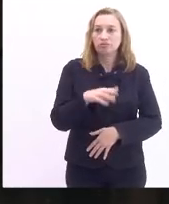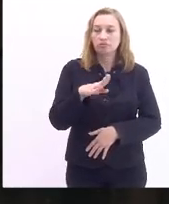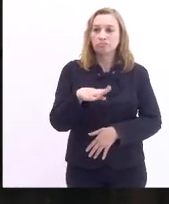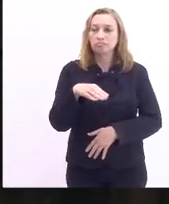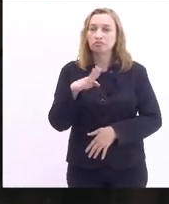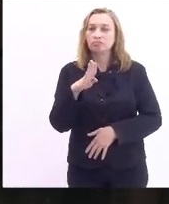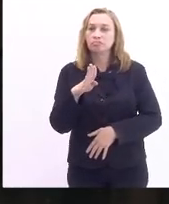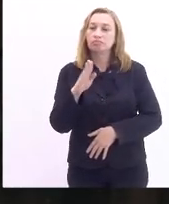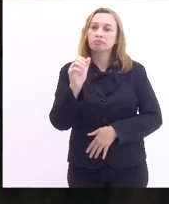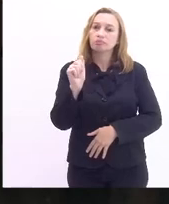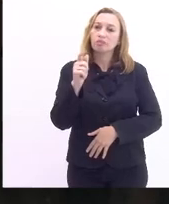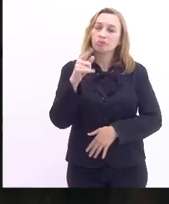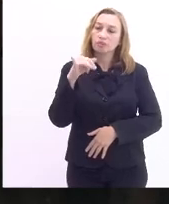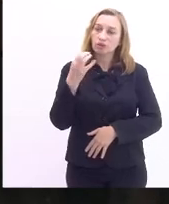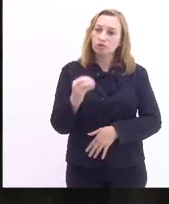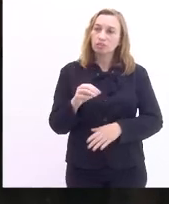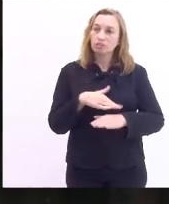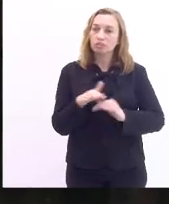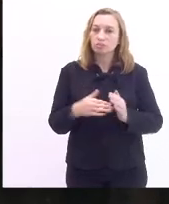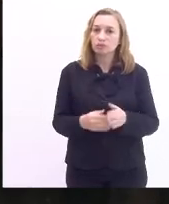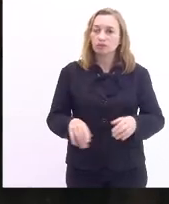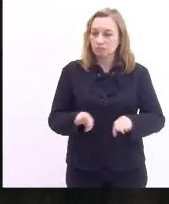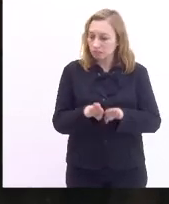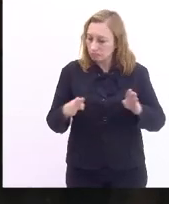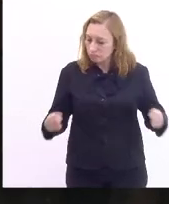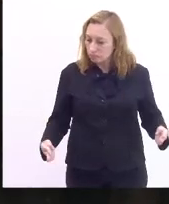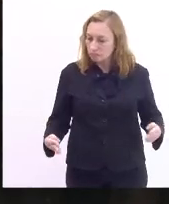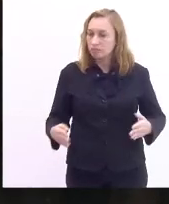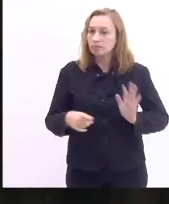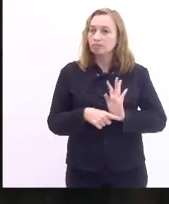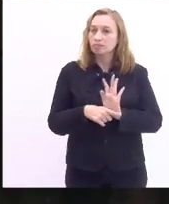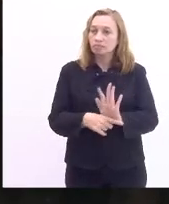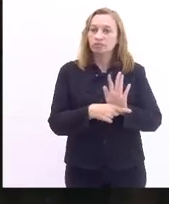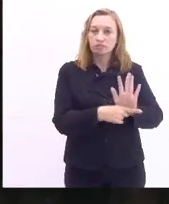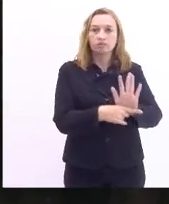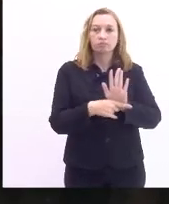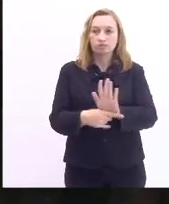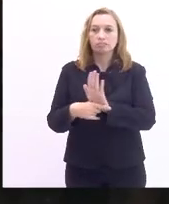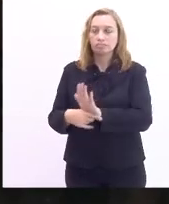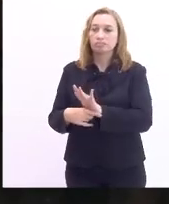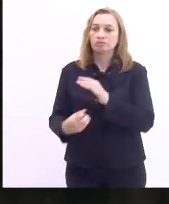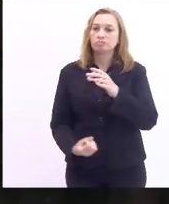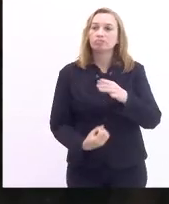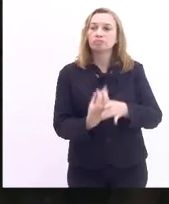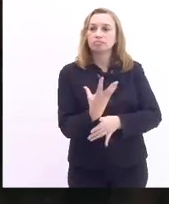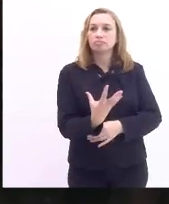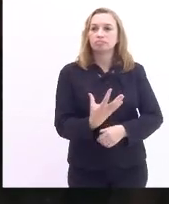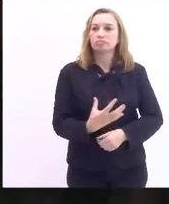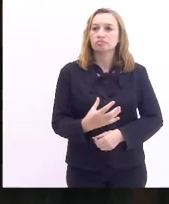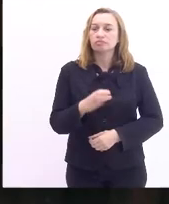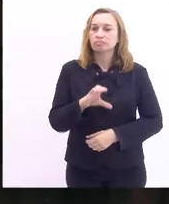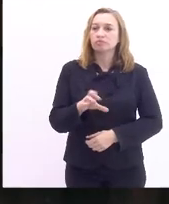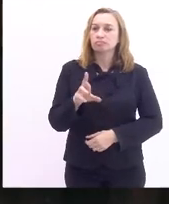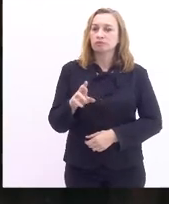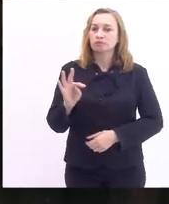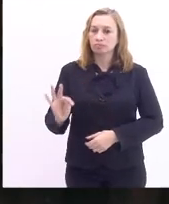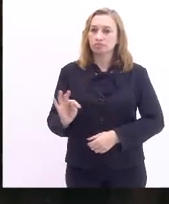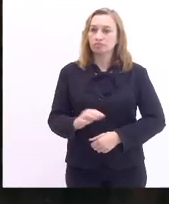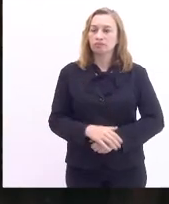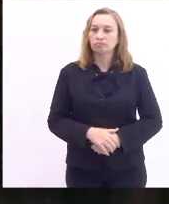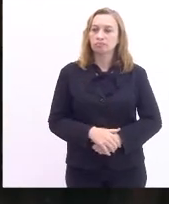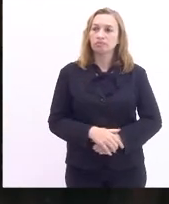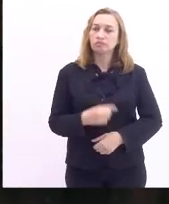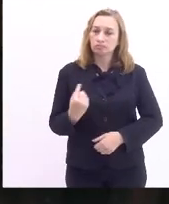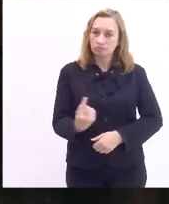Balbi e como falou todos os que estão na mesa vem ajudando a construir o CRT